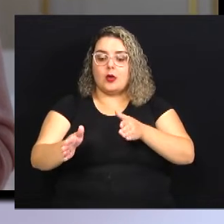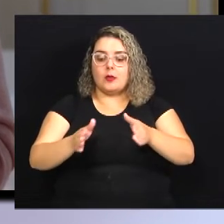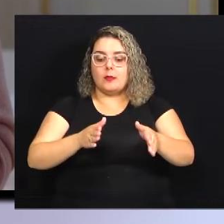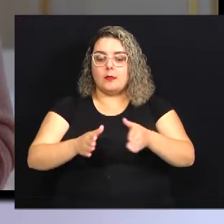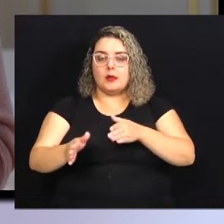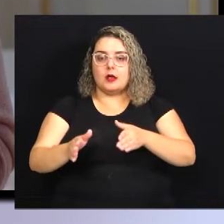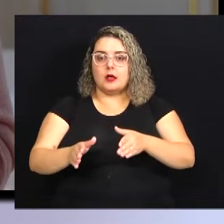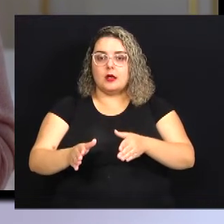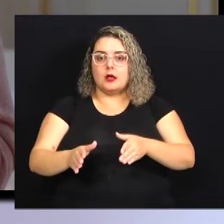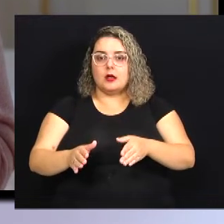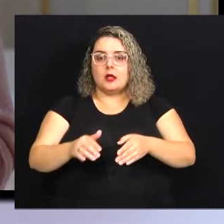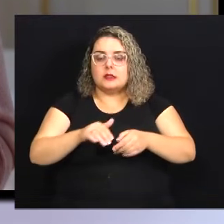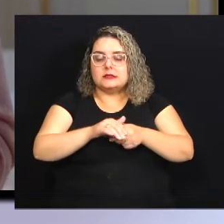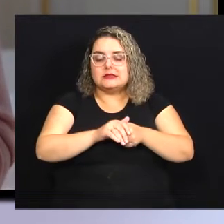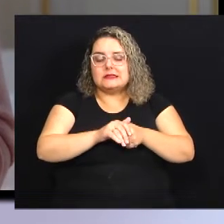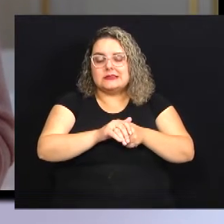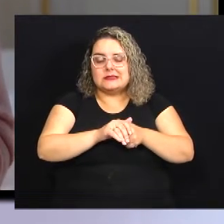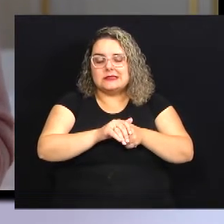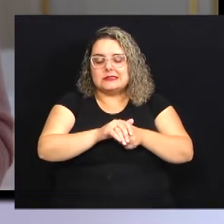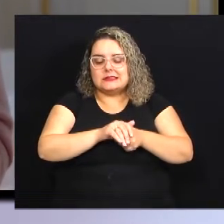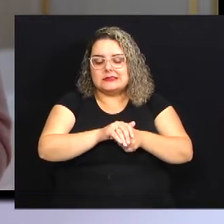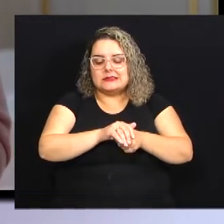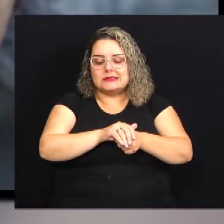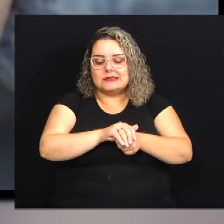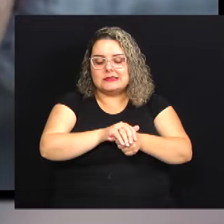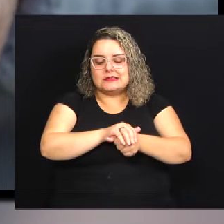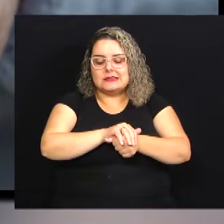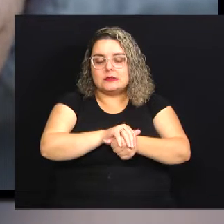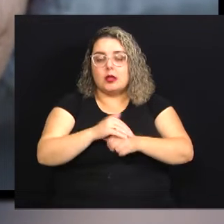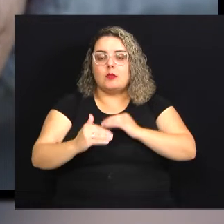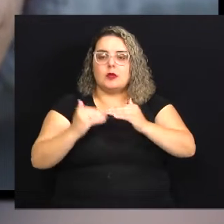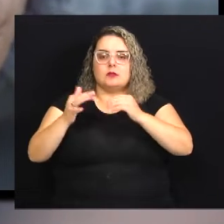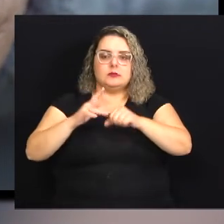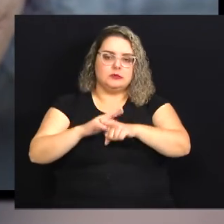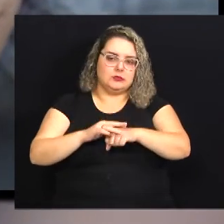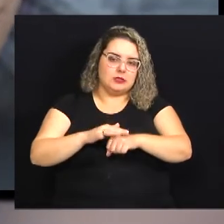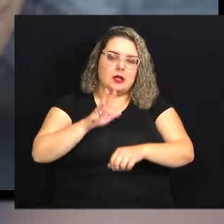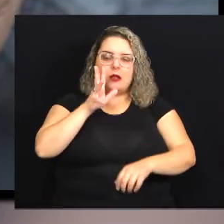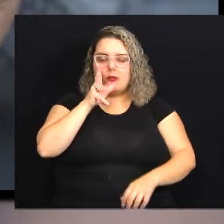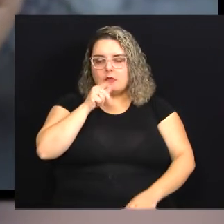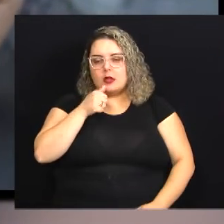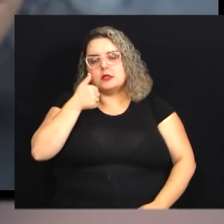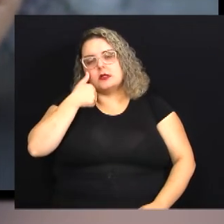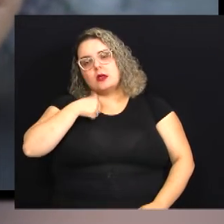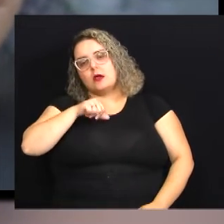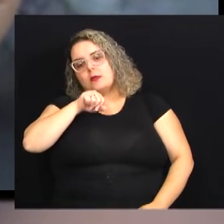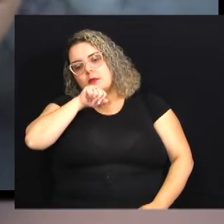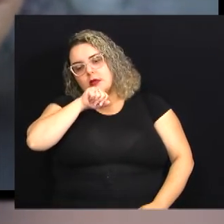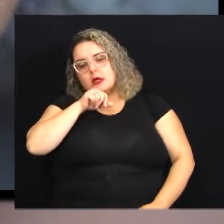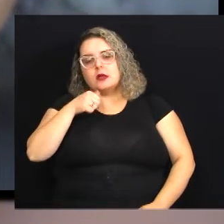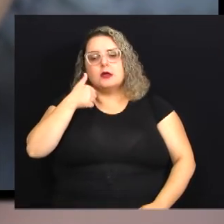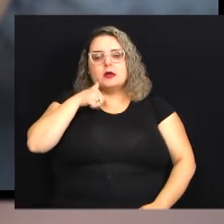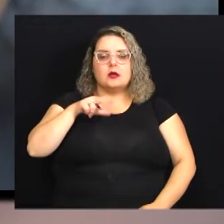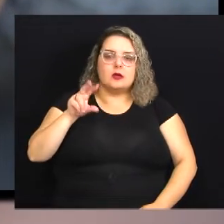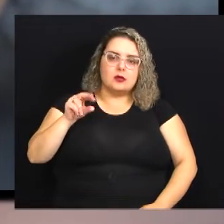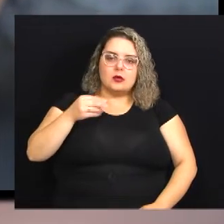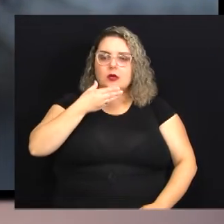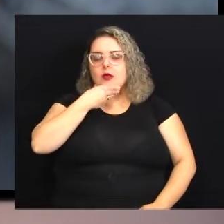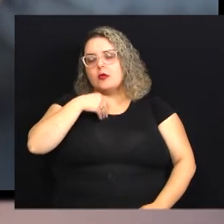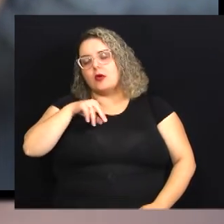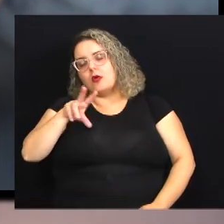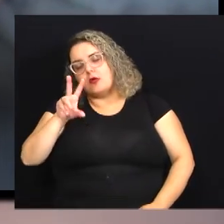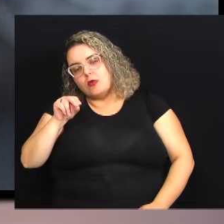momentaneamente lentifica a progressão da doença. Então, se a sua mãezinha, a sua avózinha, o seu